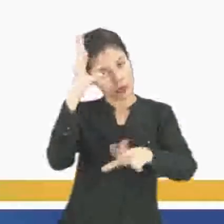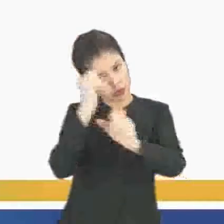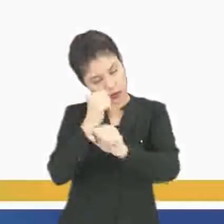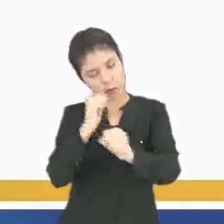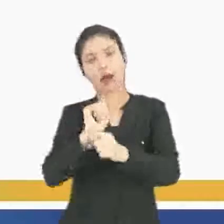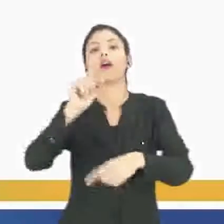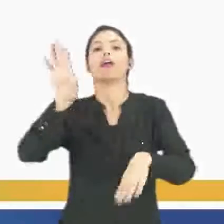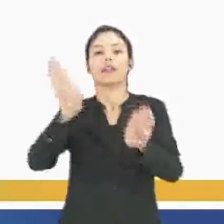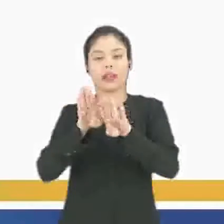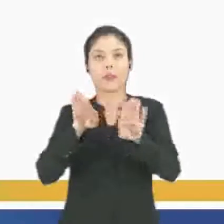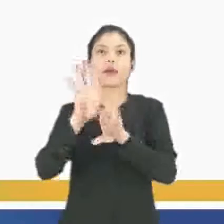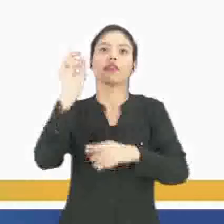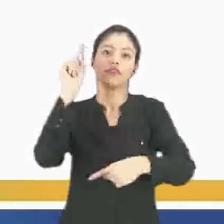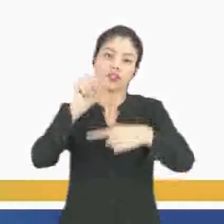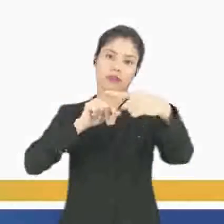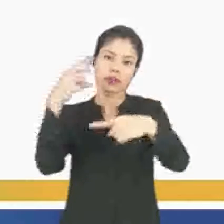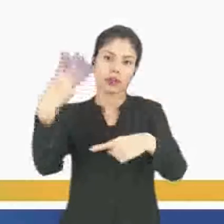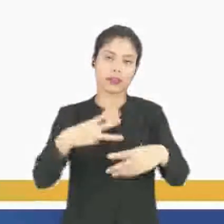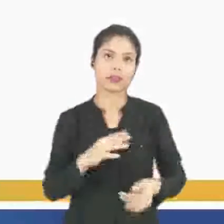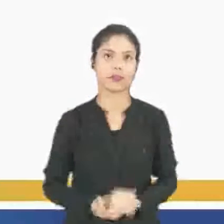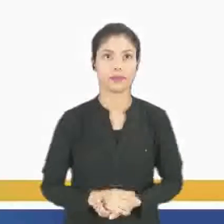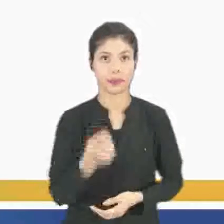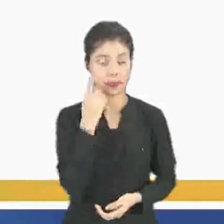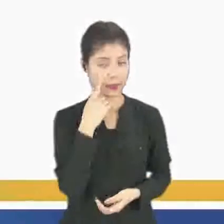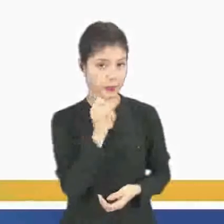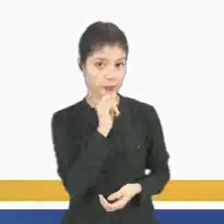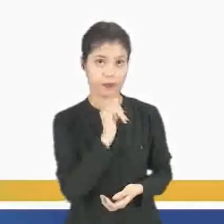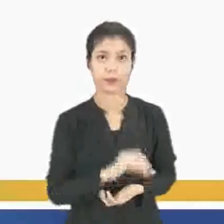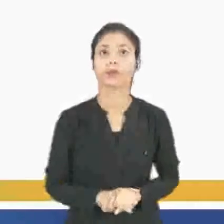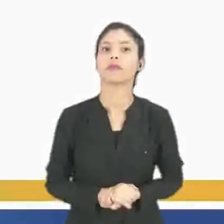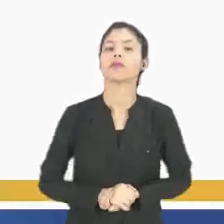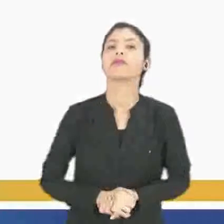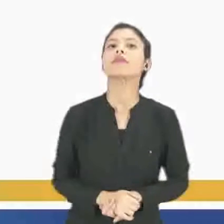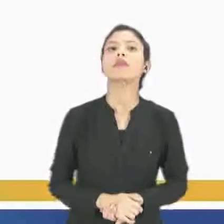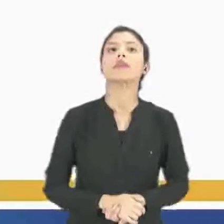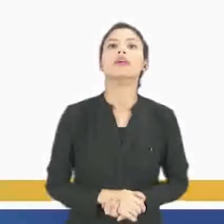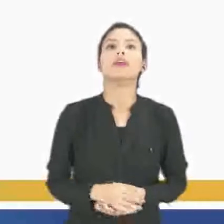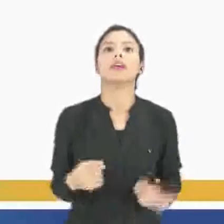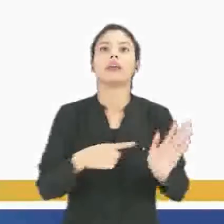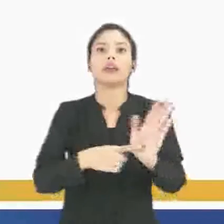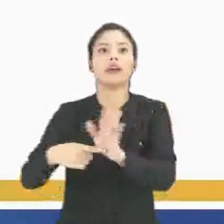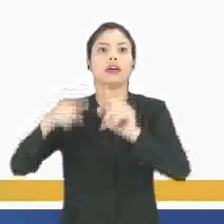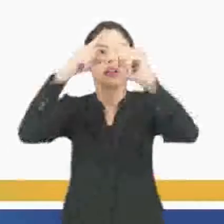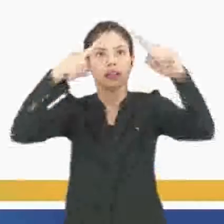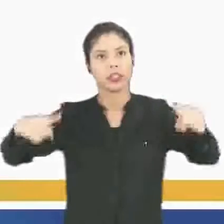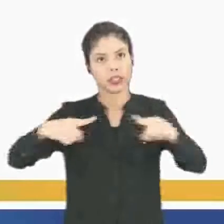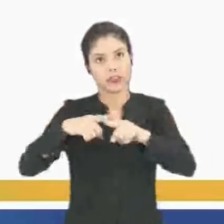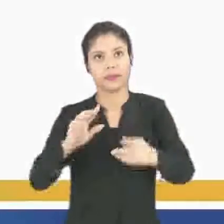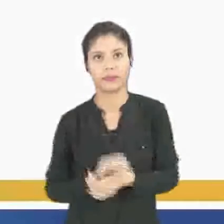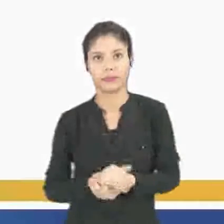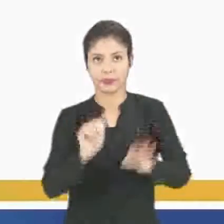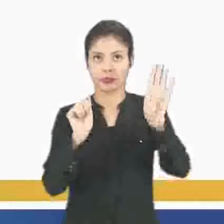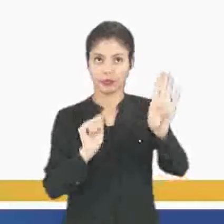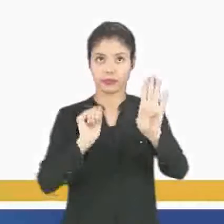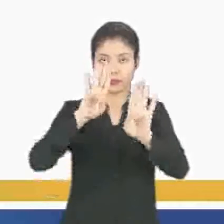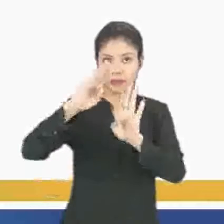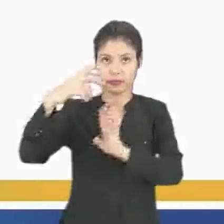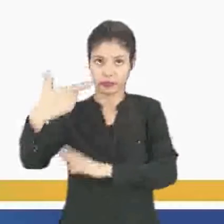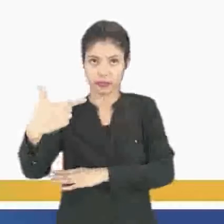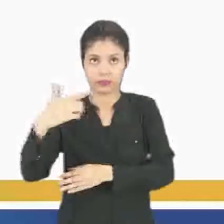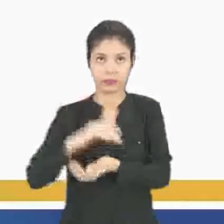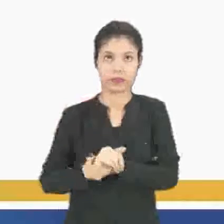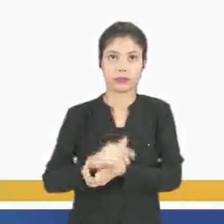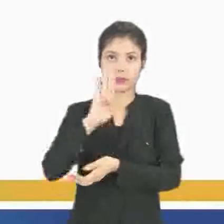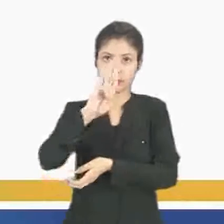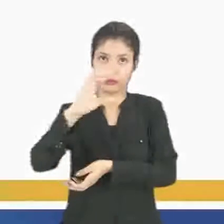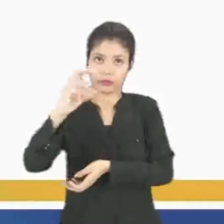somar as coordenadas de Y e também dividir por 3. Vamos ver um exemplo? Determinar as coordenadas do baricentro do triângulo. A, 2 e 7,